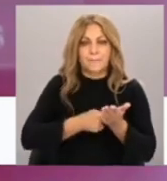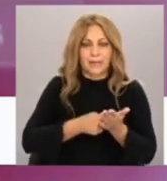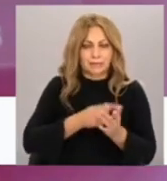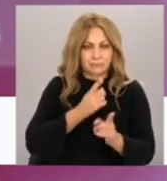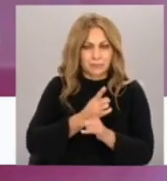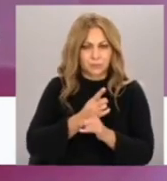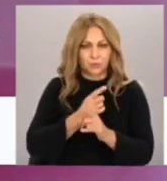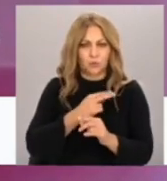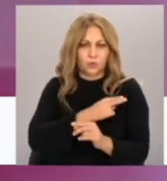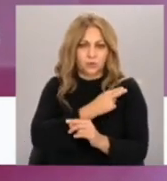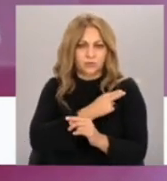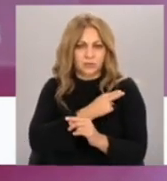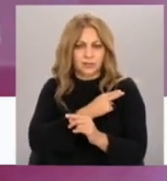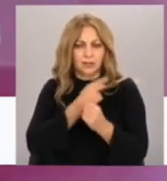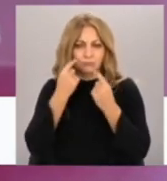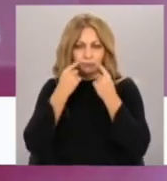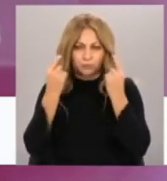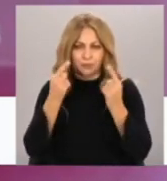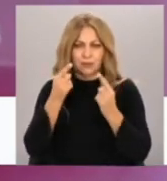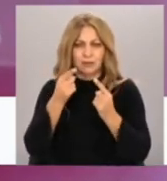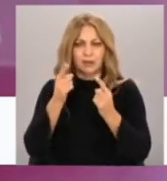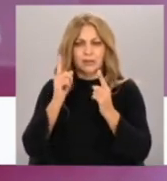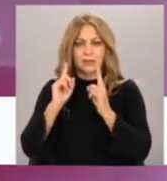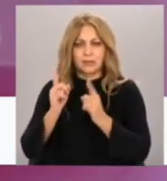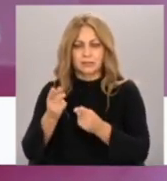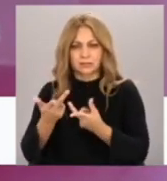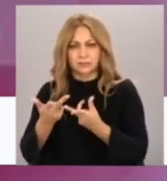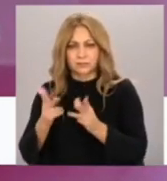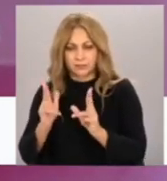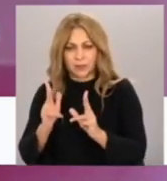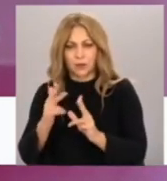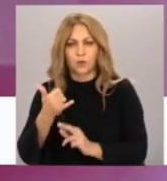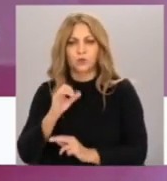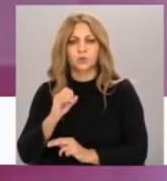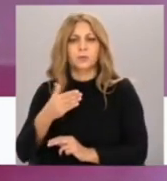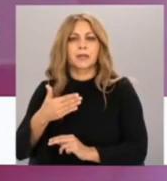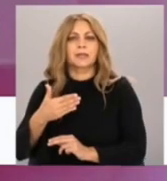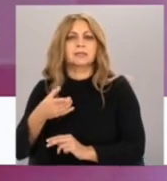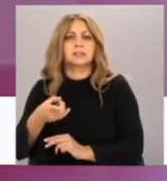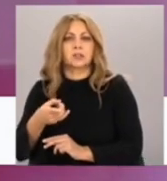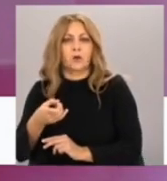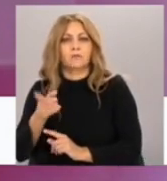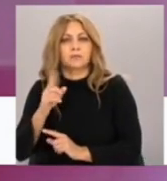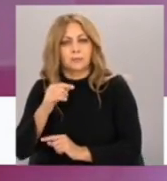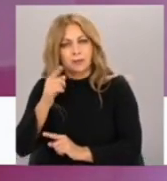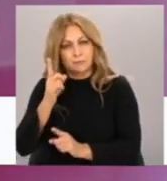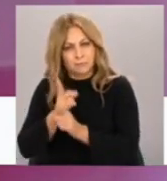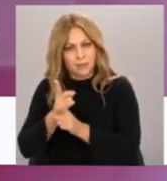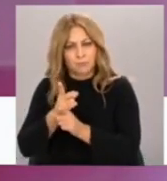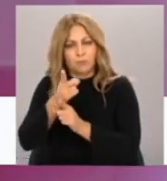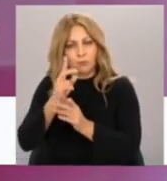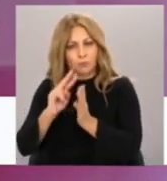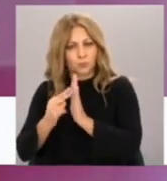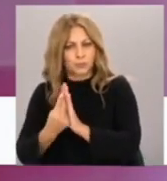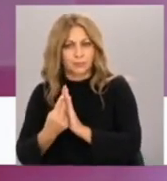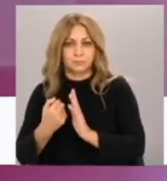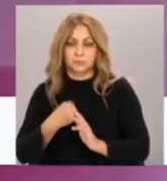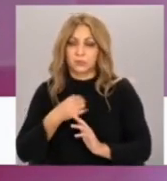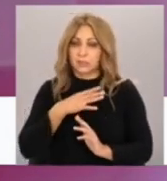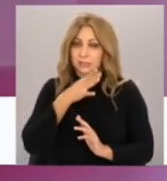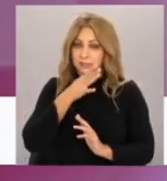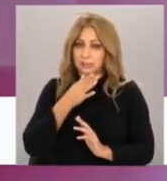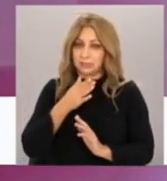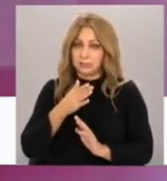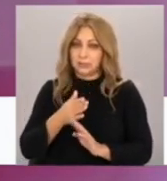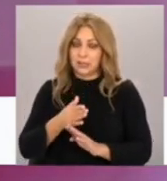fazer parte do programa de incentivo liberal em 2019 porque é que alteraram essa menina a mulher tem que ser que foi alterada